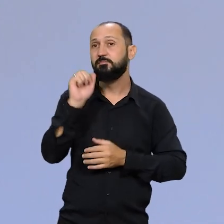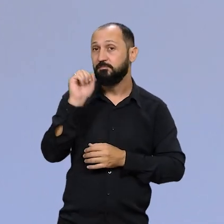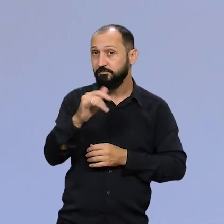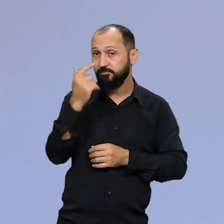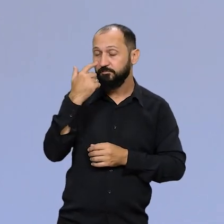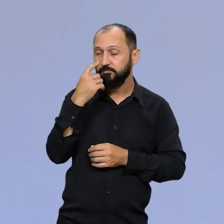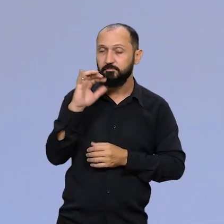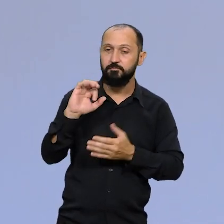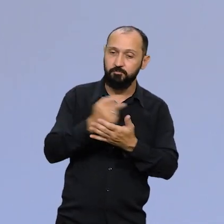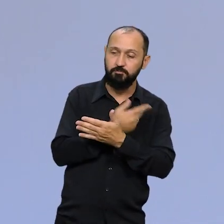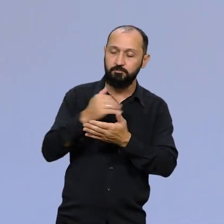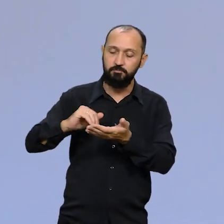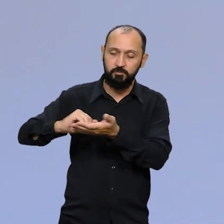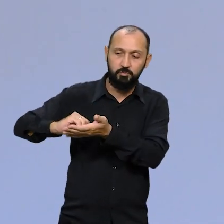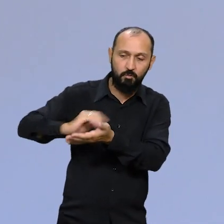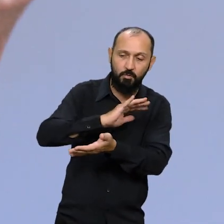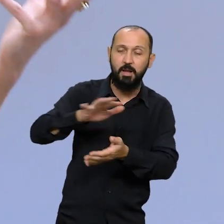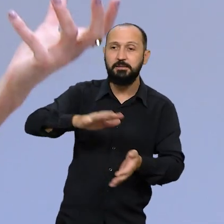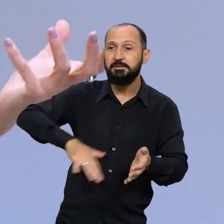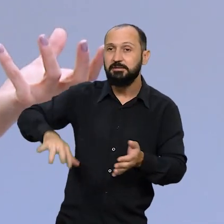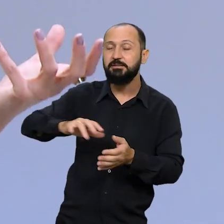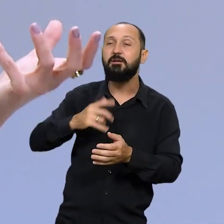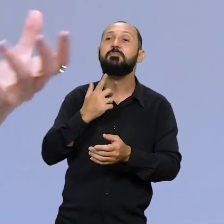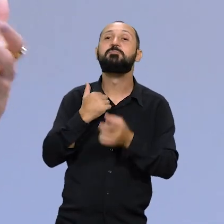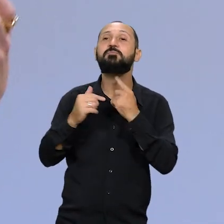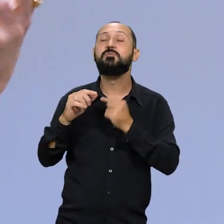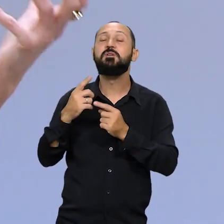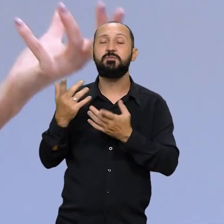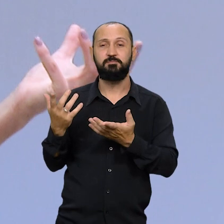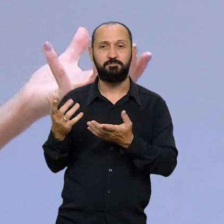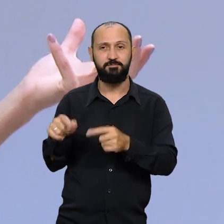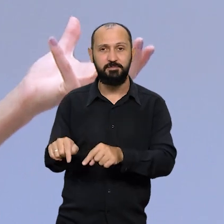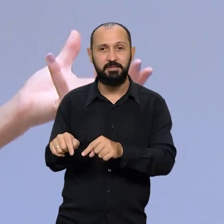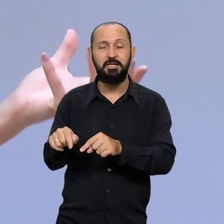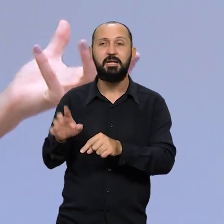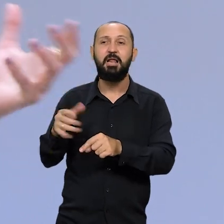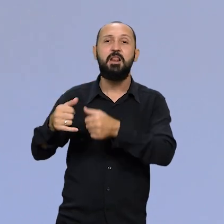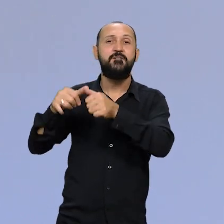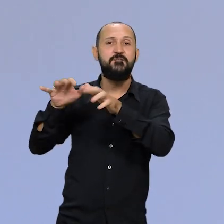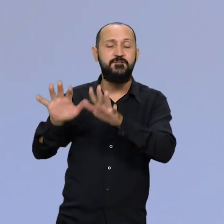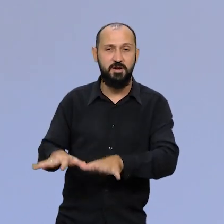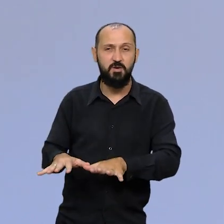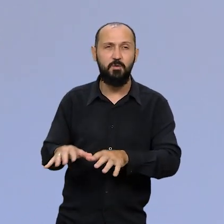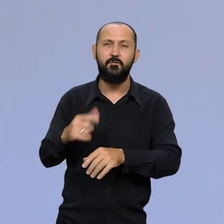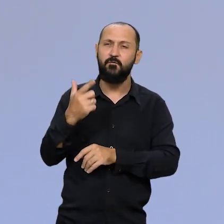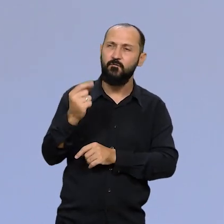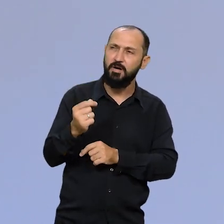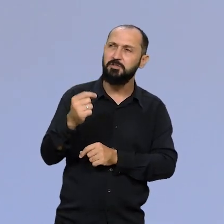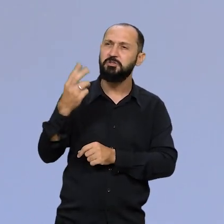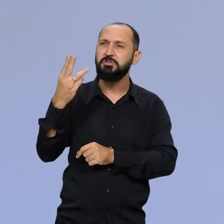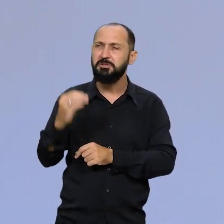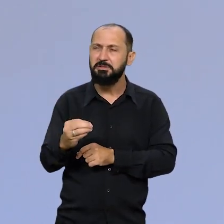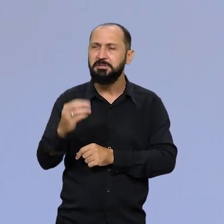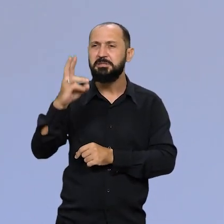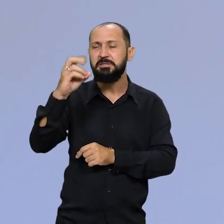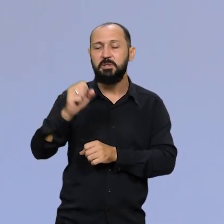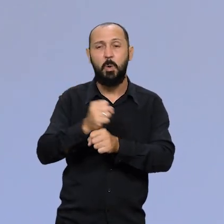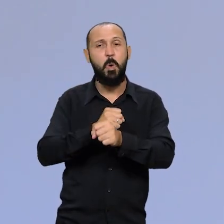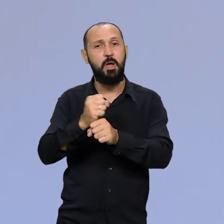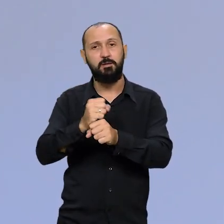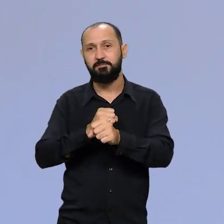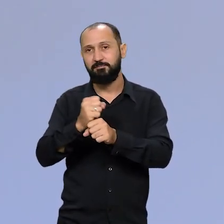até 1988. Em 1988 é preciso que haja um elemento concreto de que aquela